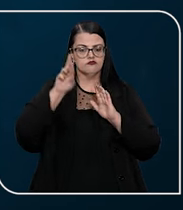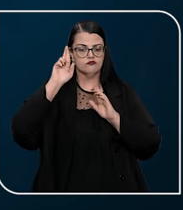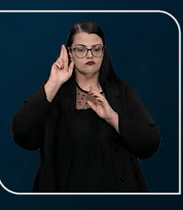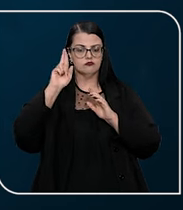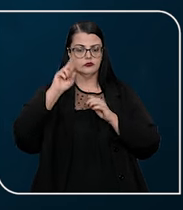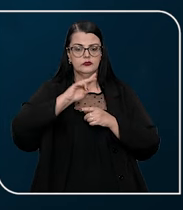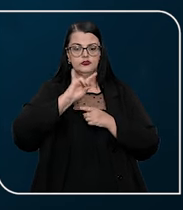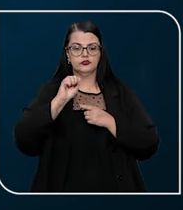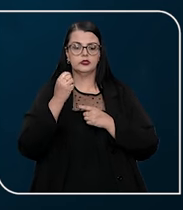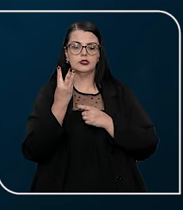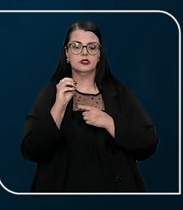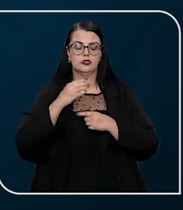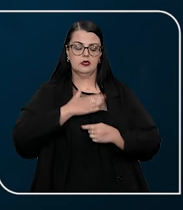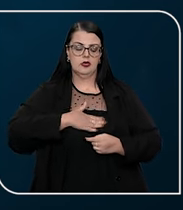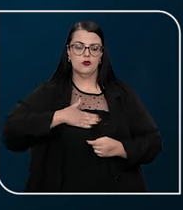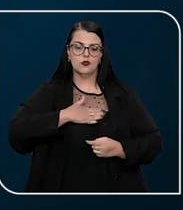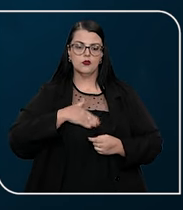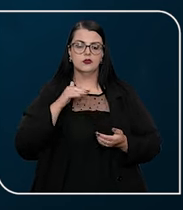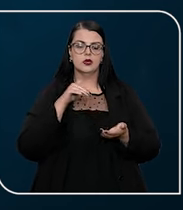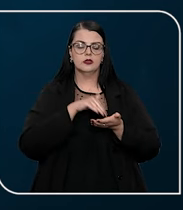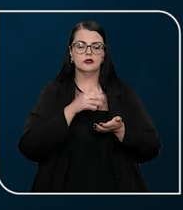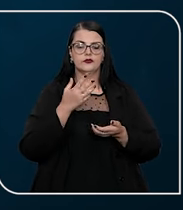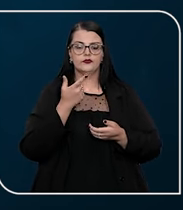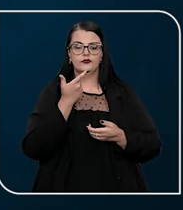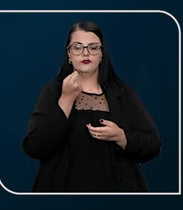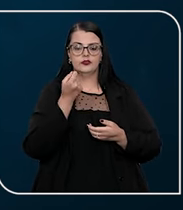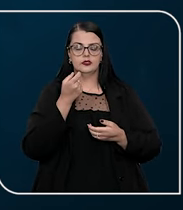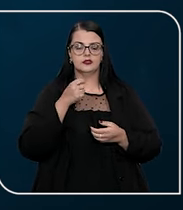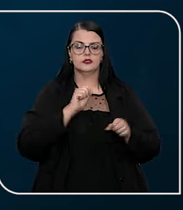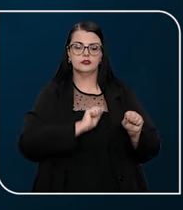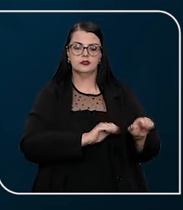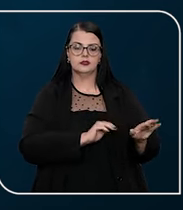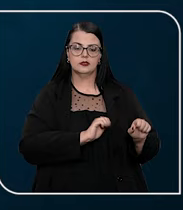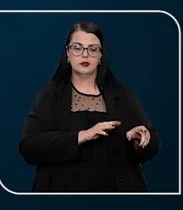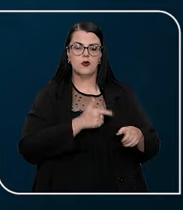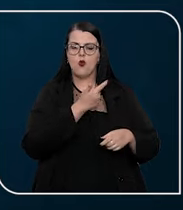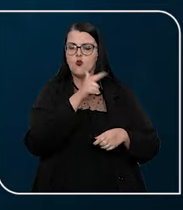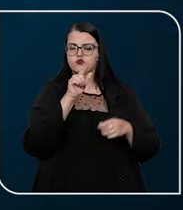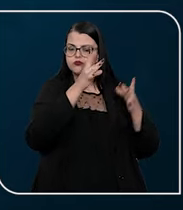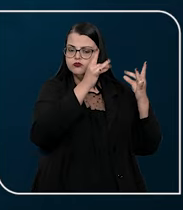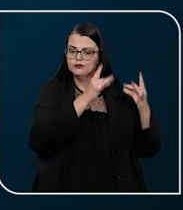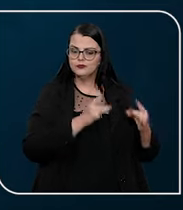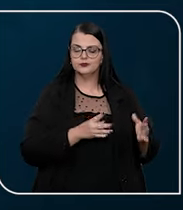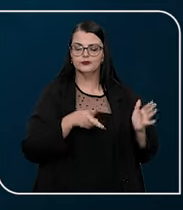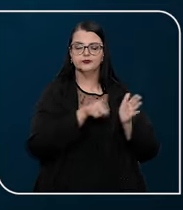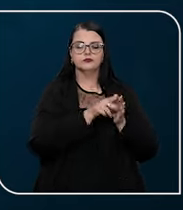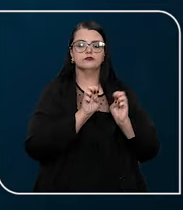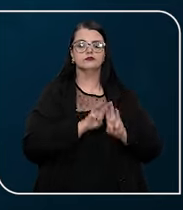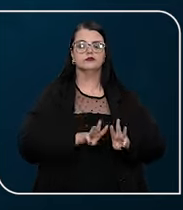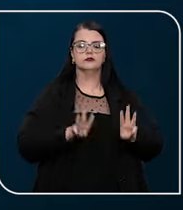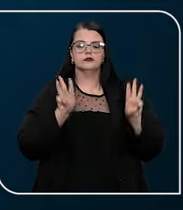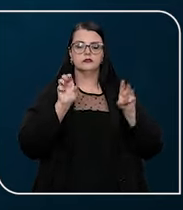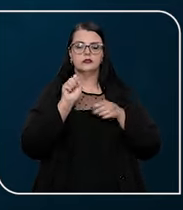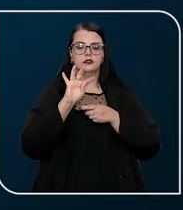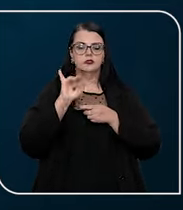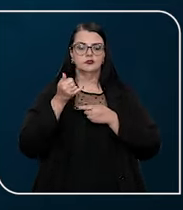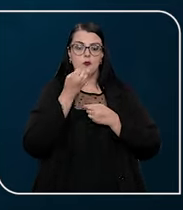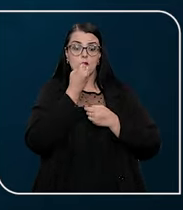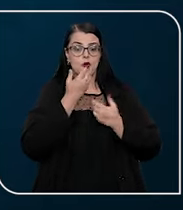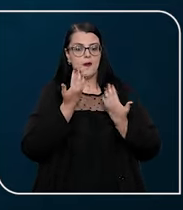concurso entre os dias 30 de agosto e 20 de setembro outros detalhes no site do